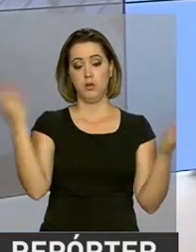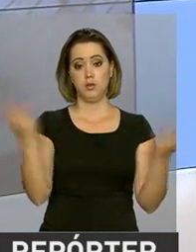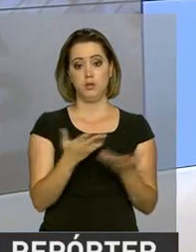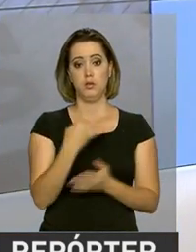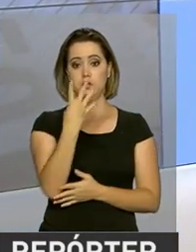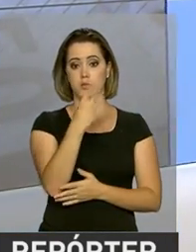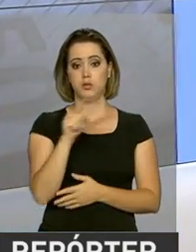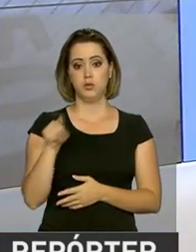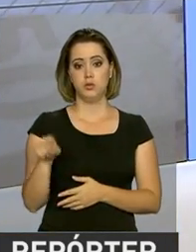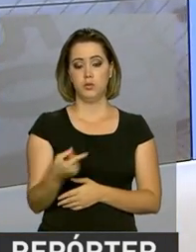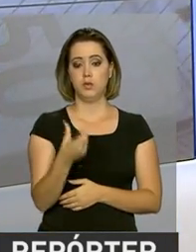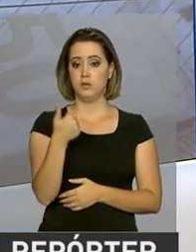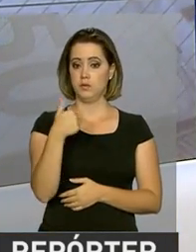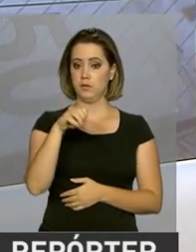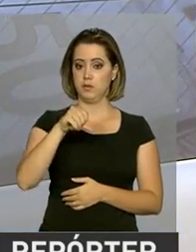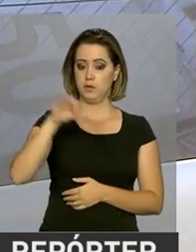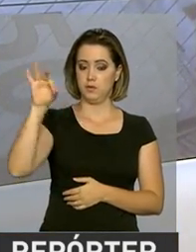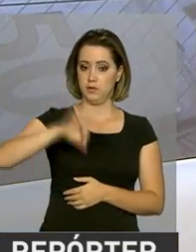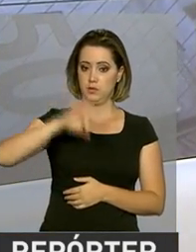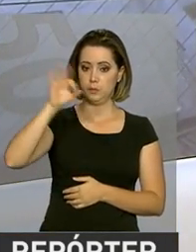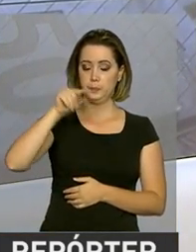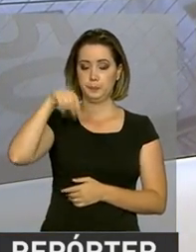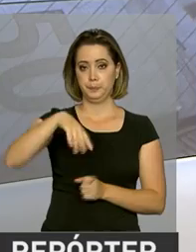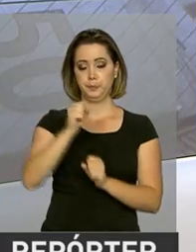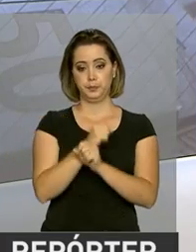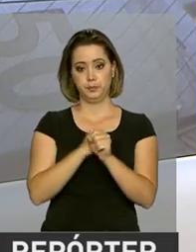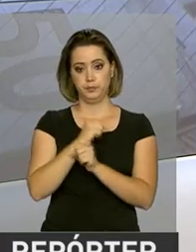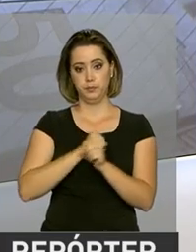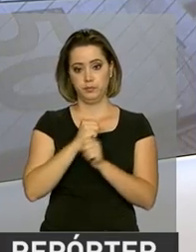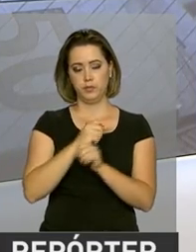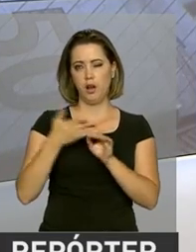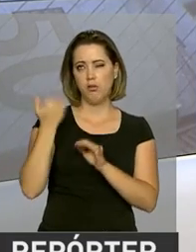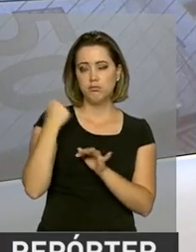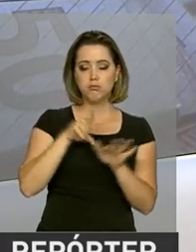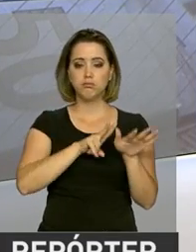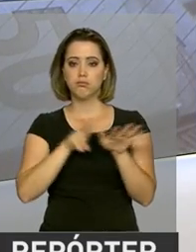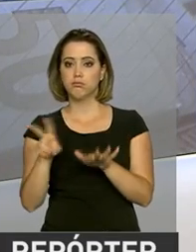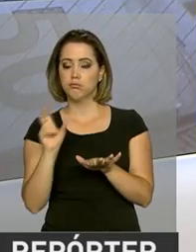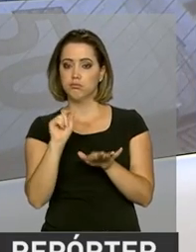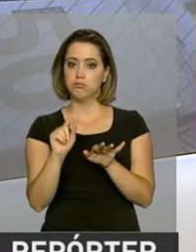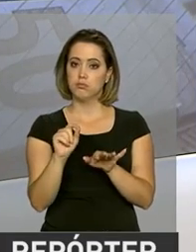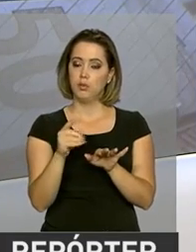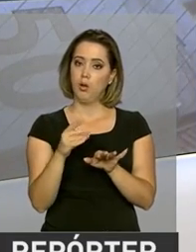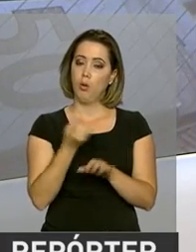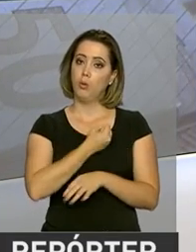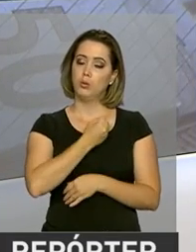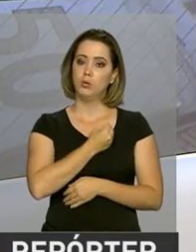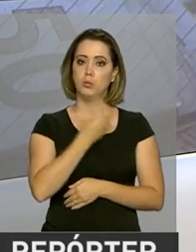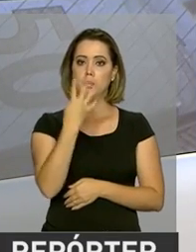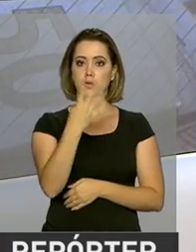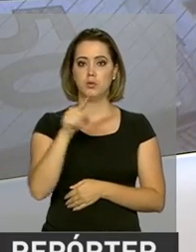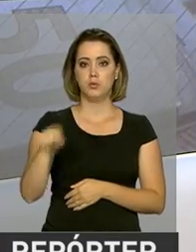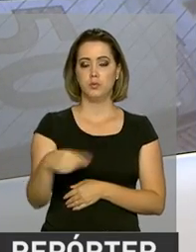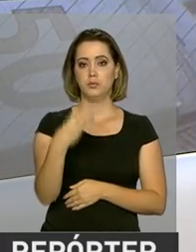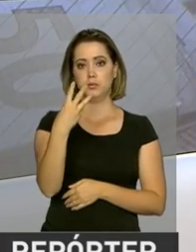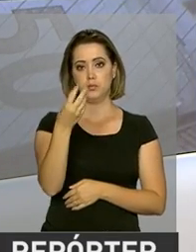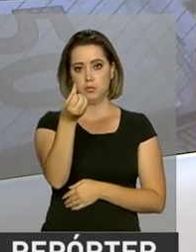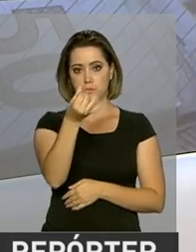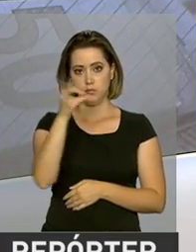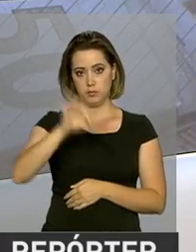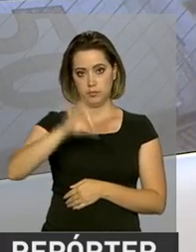de 4 19% em 2017 na semana passada o índice havia ficado em